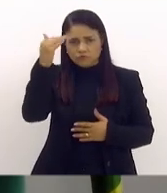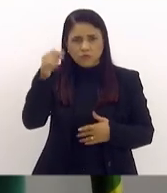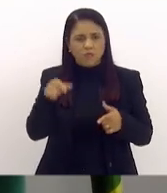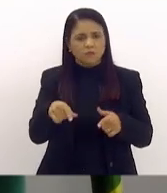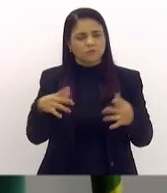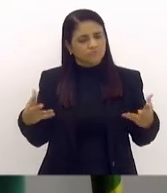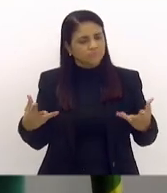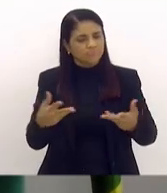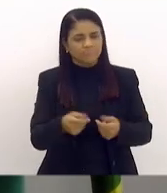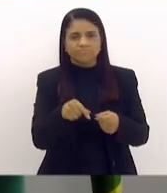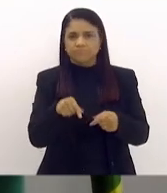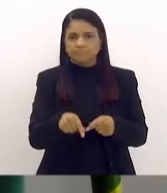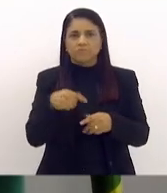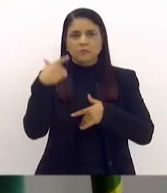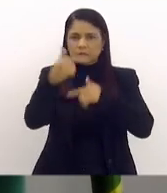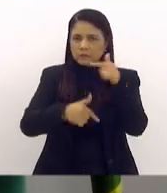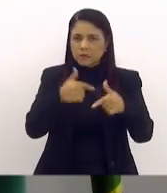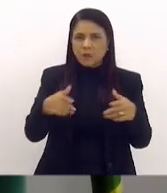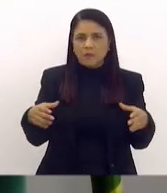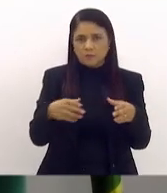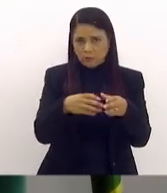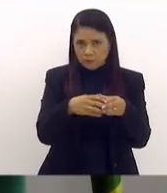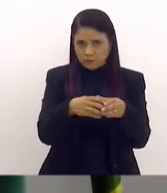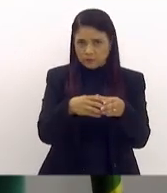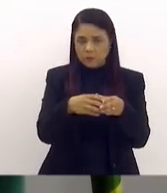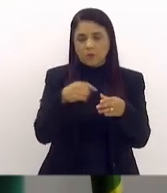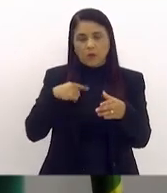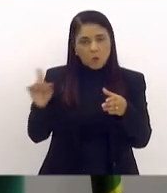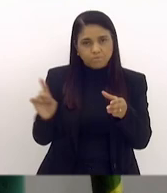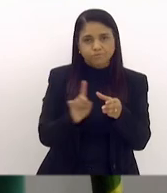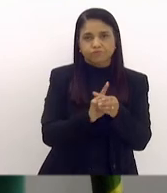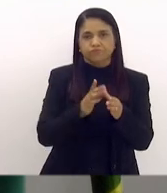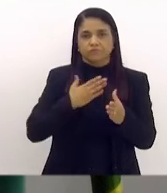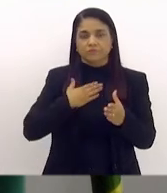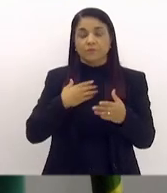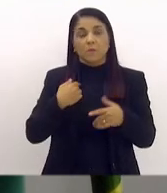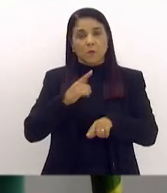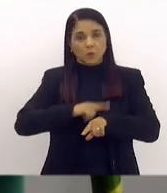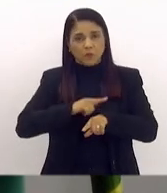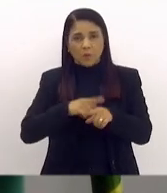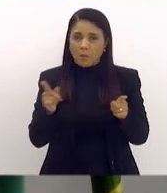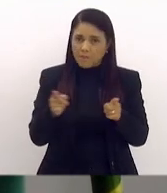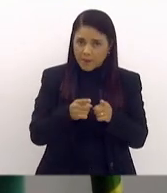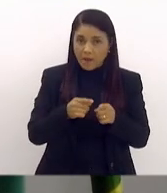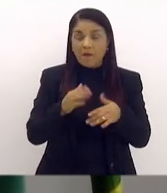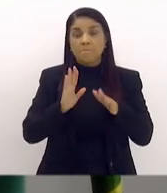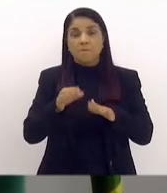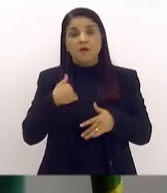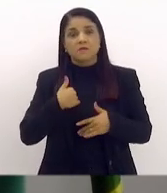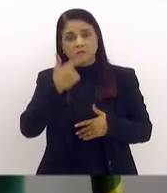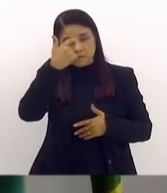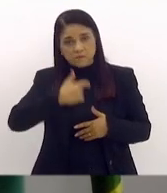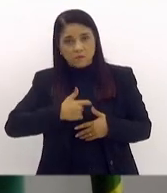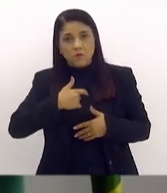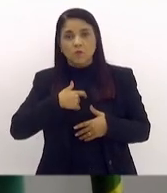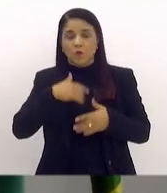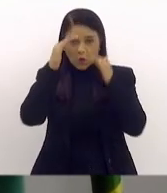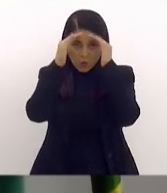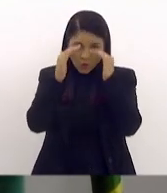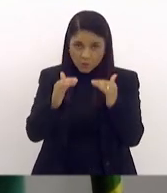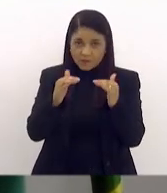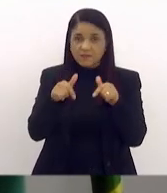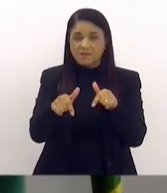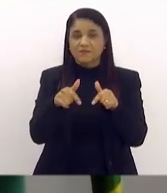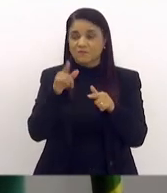comissão tão importante que eu faço parte meu tempo é muito curto mas eu sou obediente você